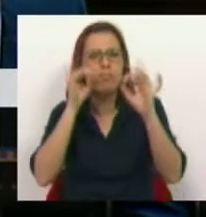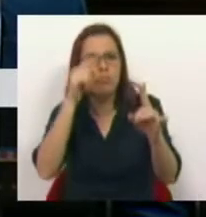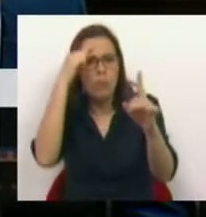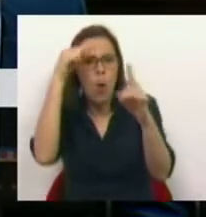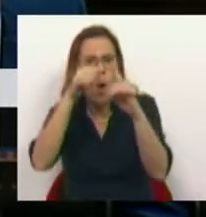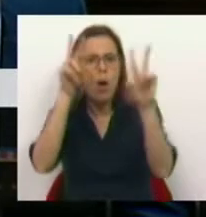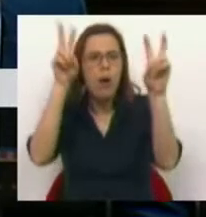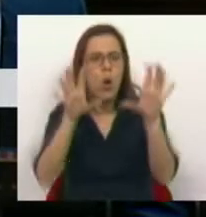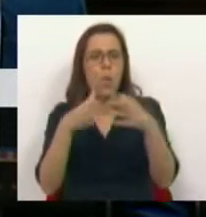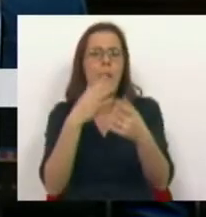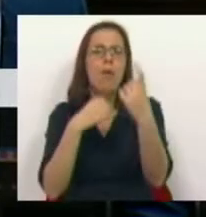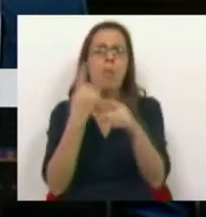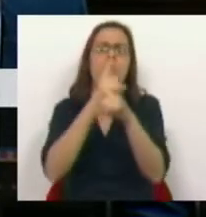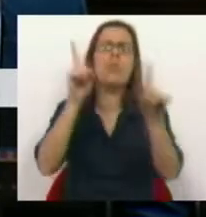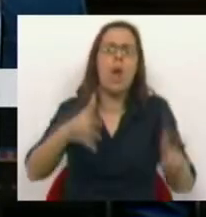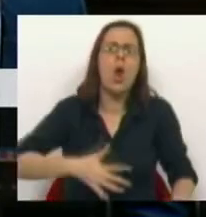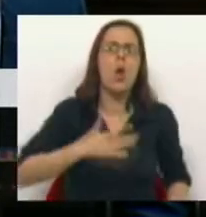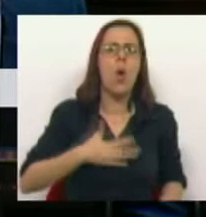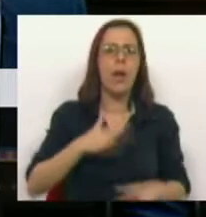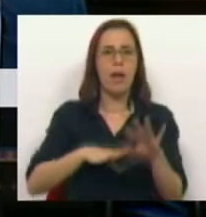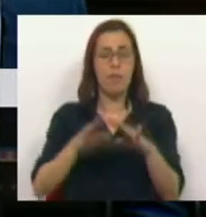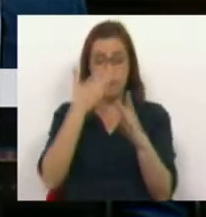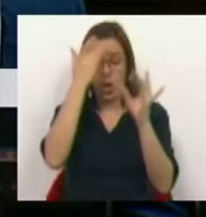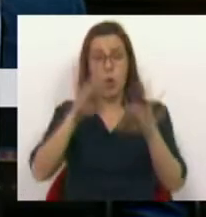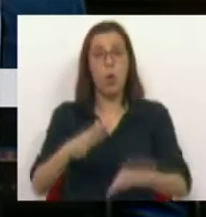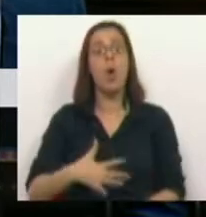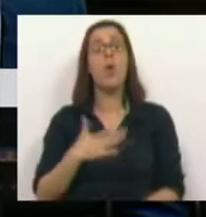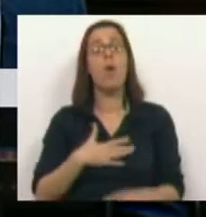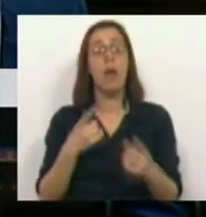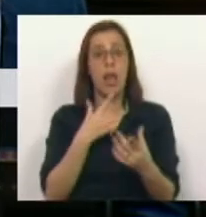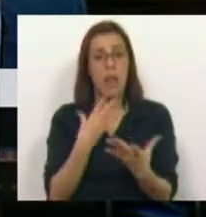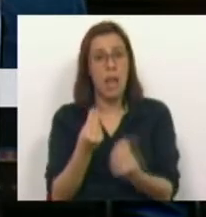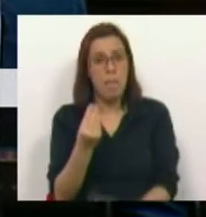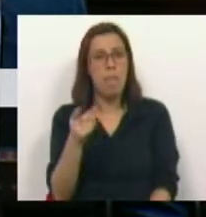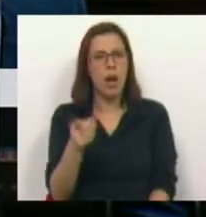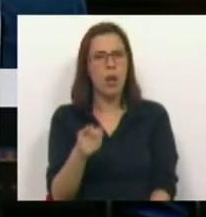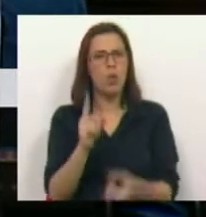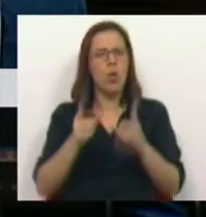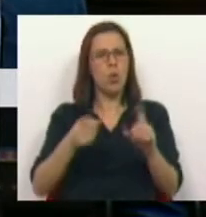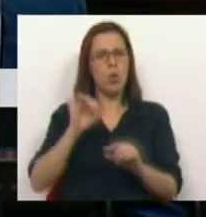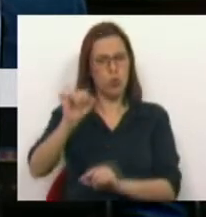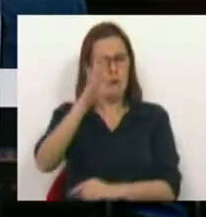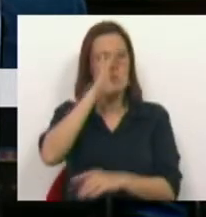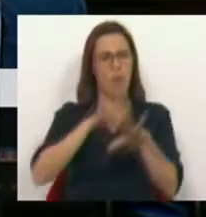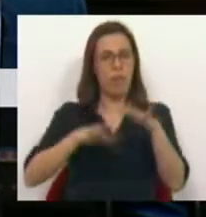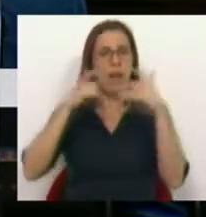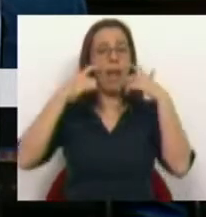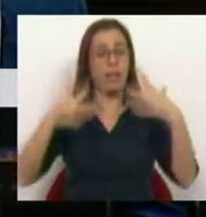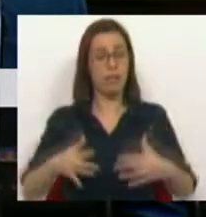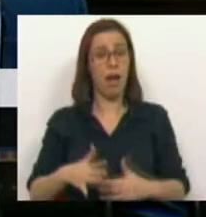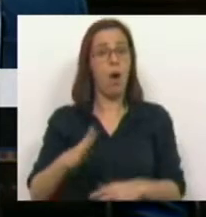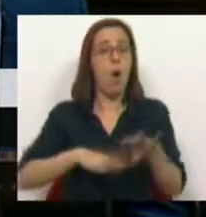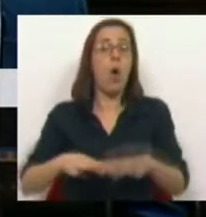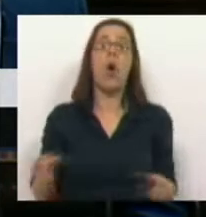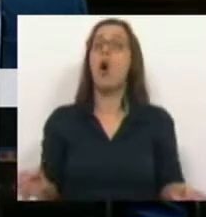objeto da comissão de inquérito? Porque é que não quer produzir conclusões? Tem assim tanto medo daquilo que o seu governo fez ou